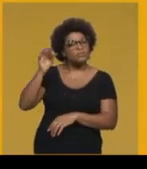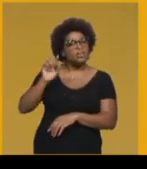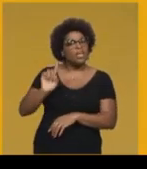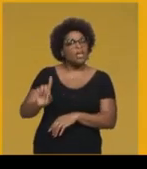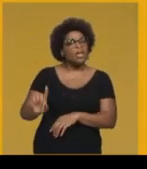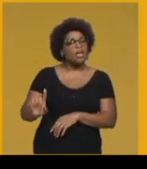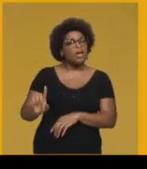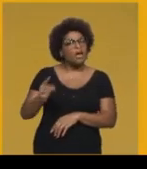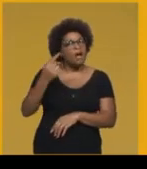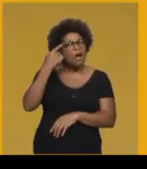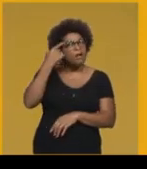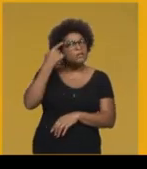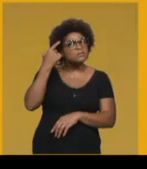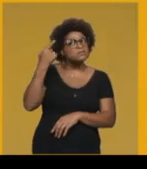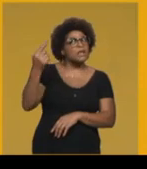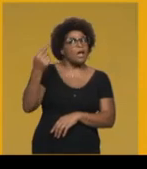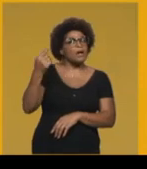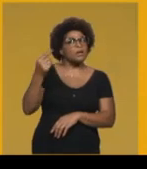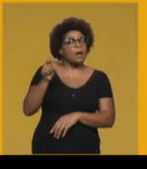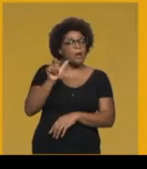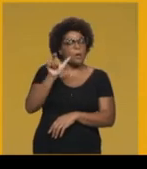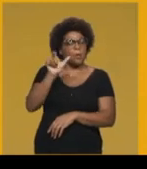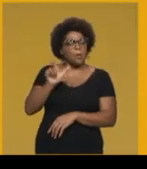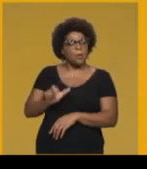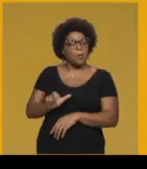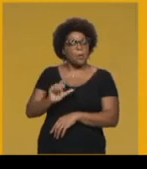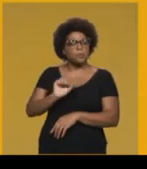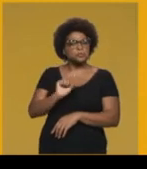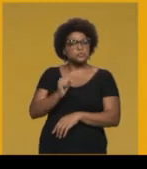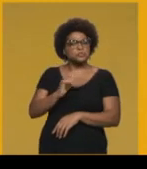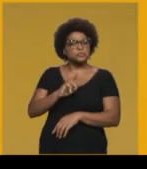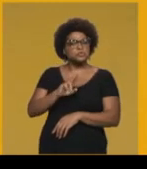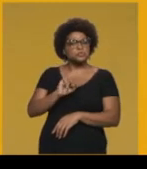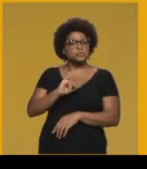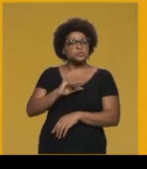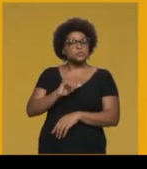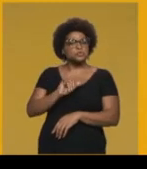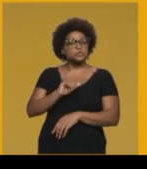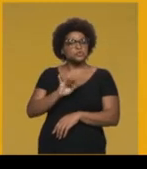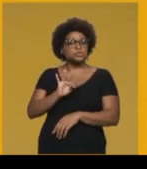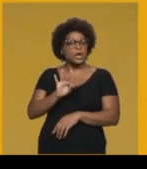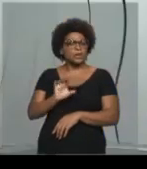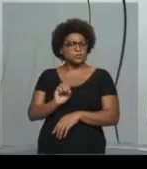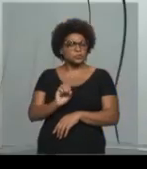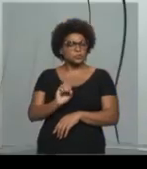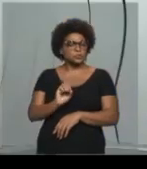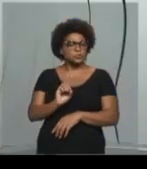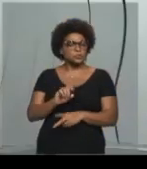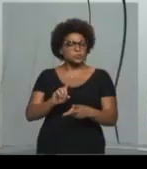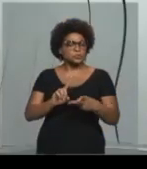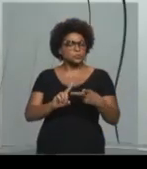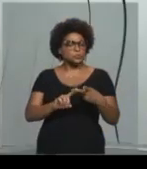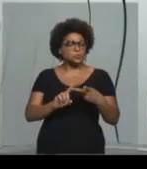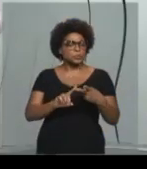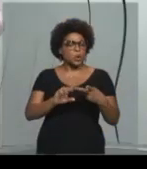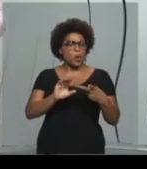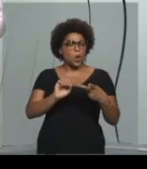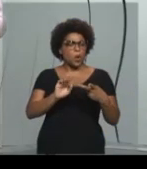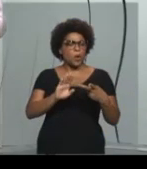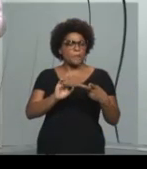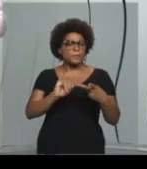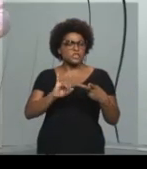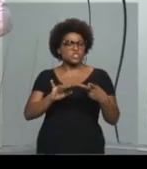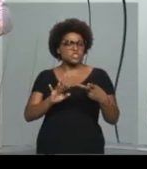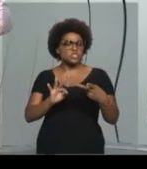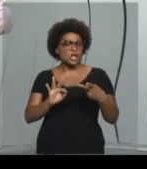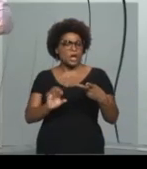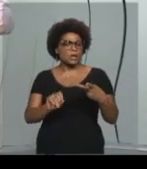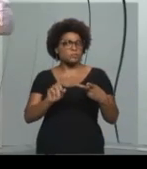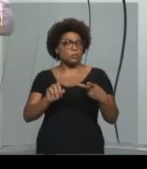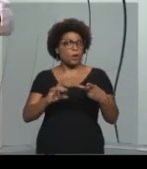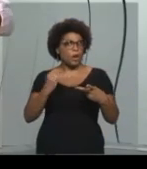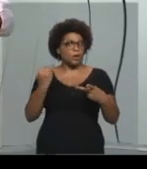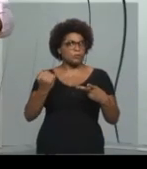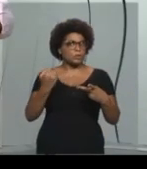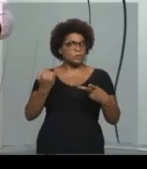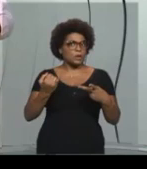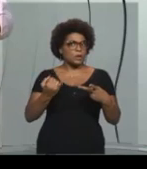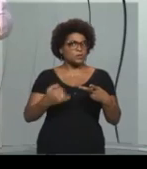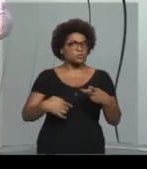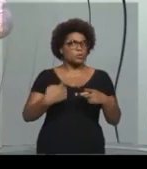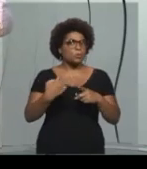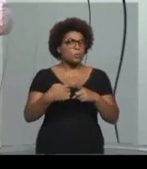muito preciosa, é muito importante. Por que ela é importante? O sujeito é aquele que age, o sujeito é aquele que